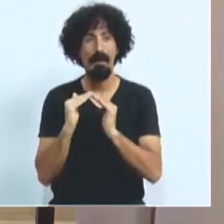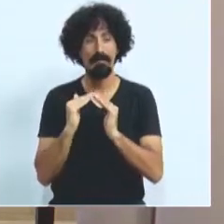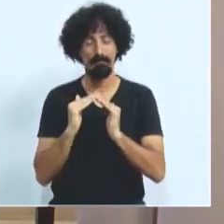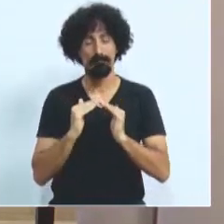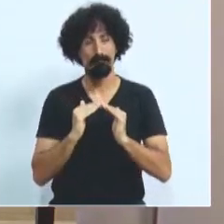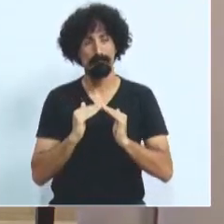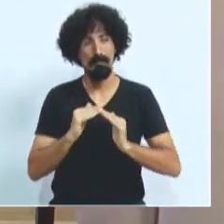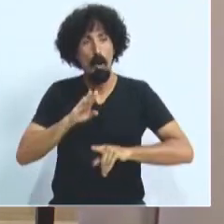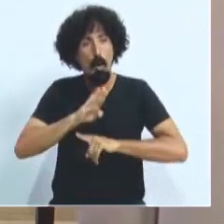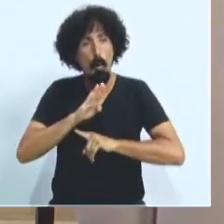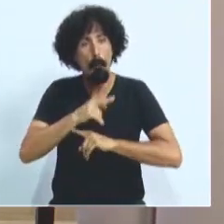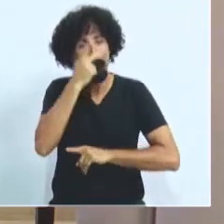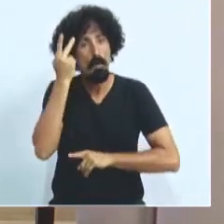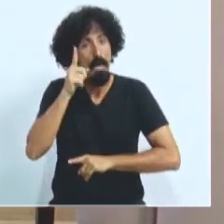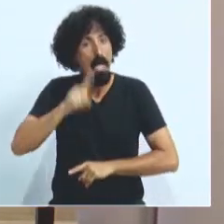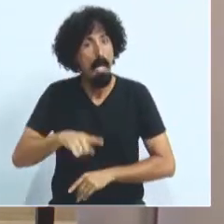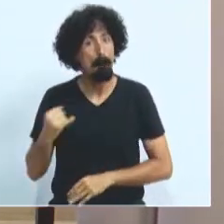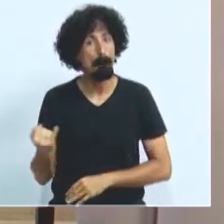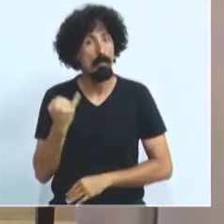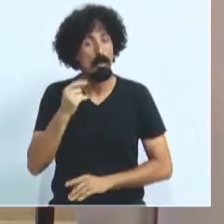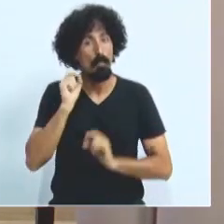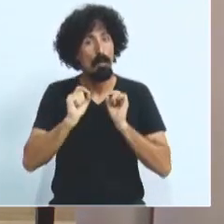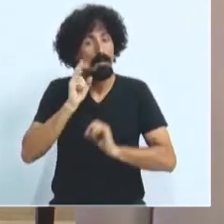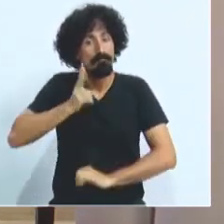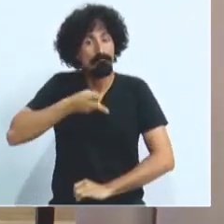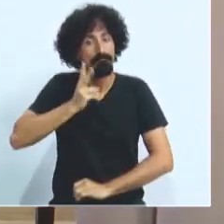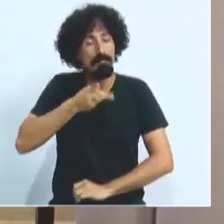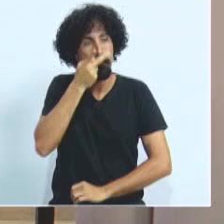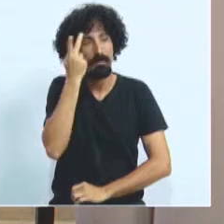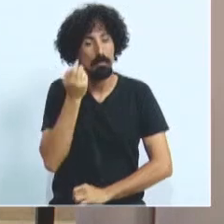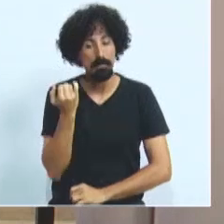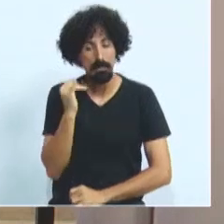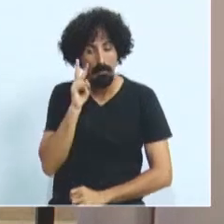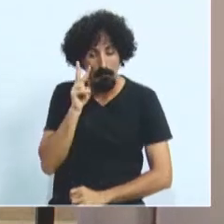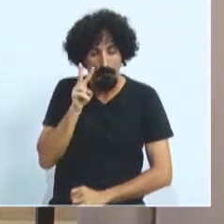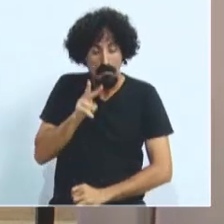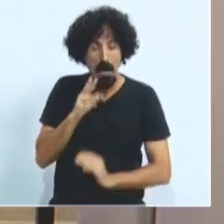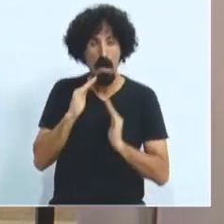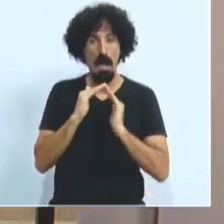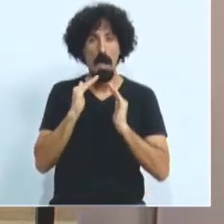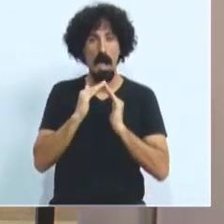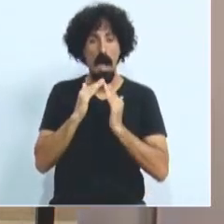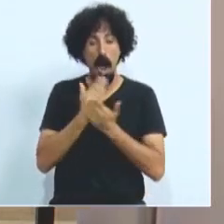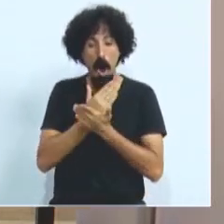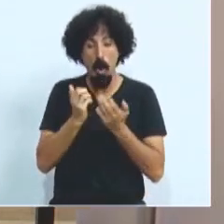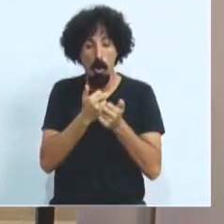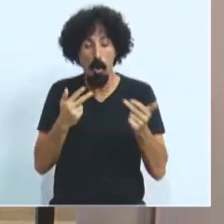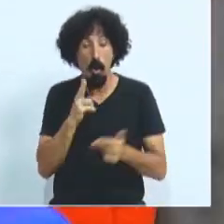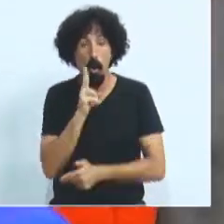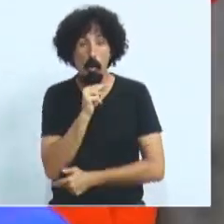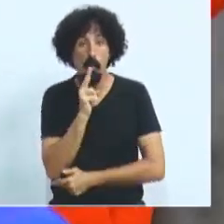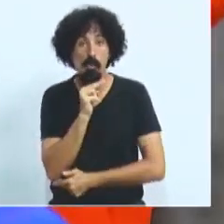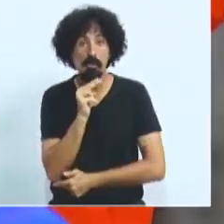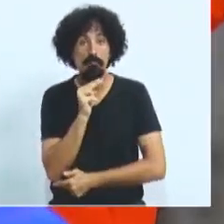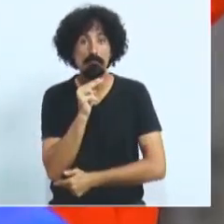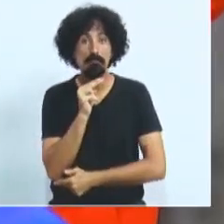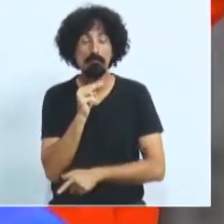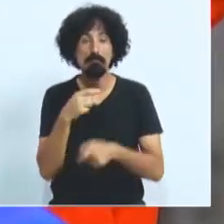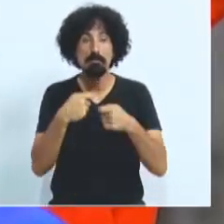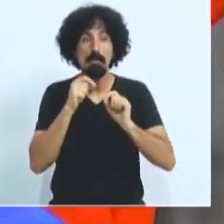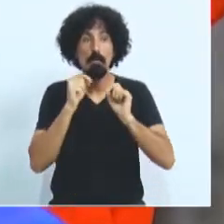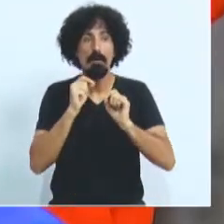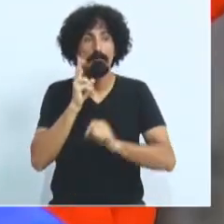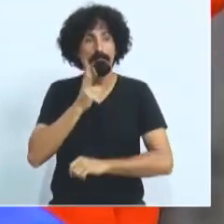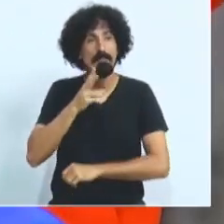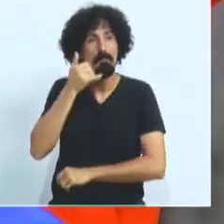importante sempre que a pessoa se deparar com a ocorrência em casa, ela tá sempre ligando nos telefones de